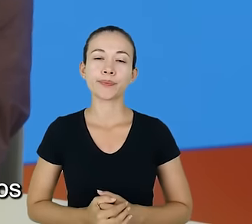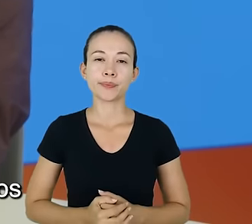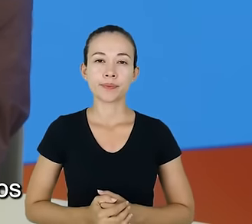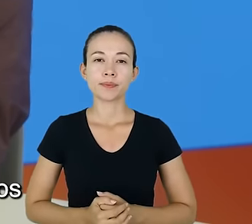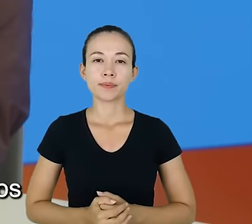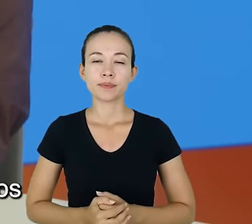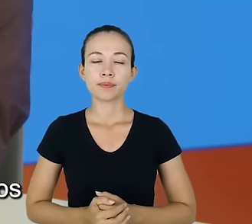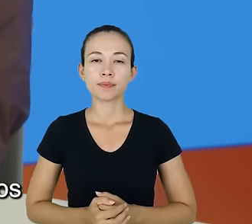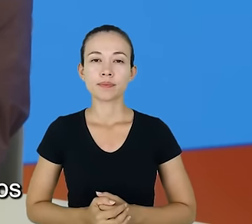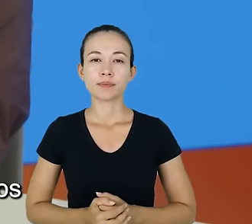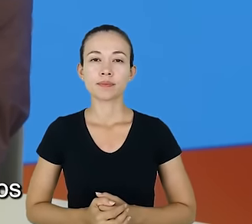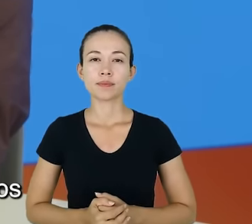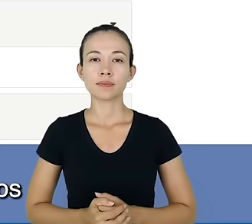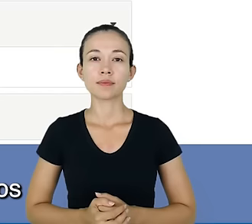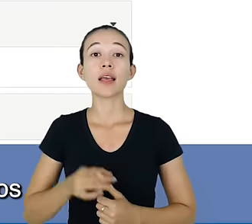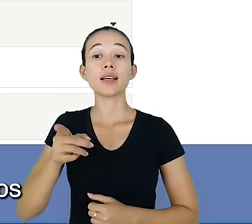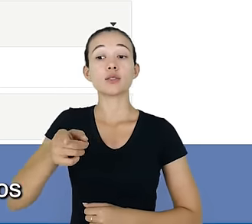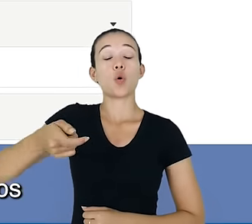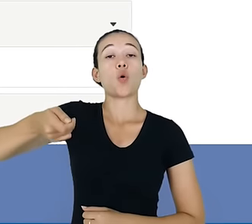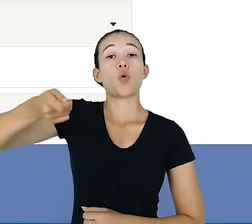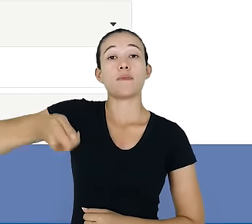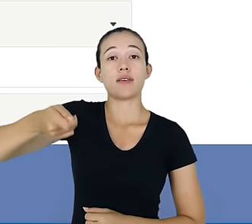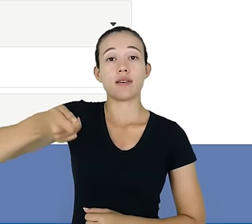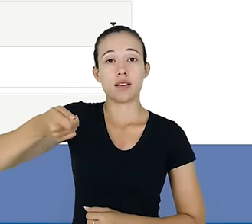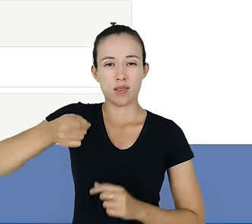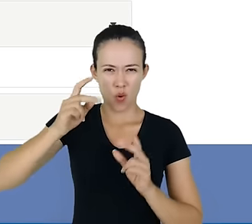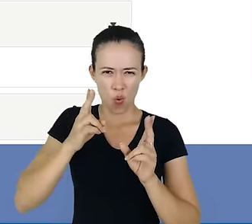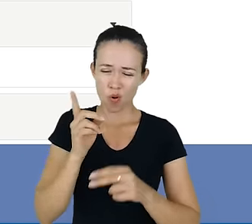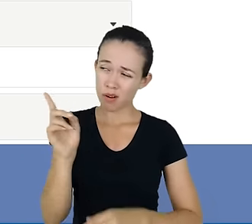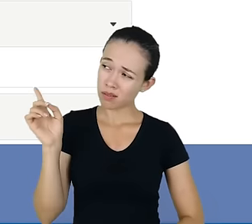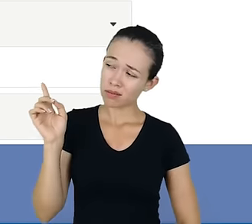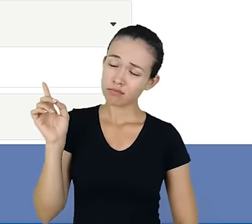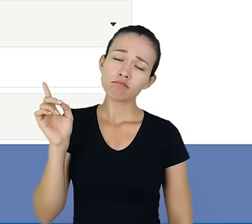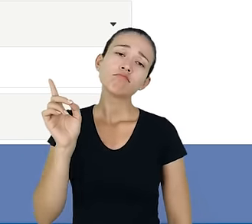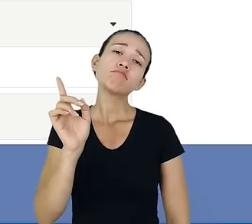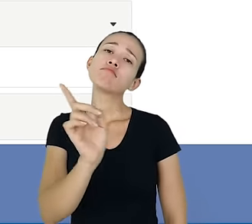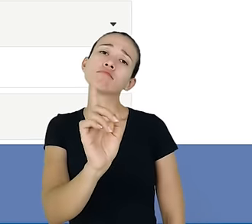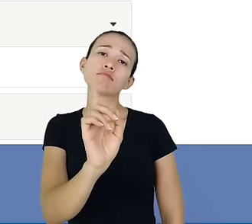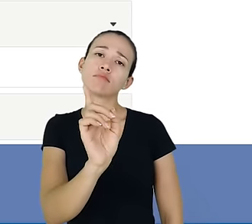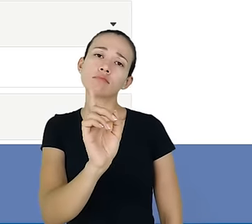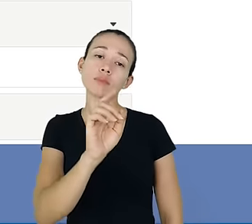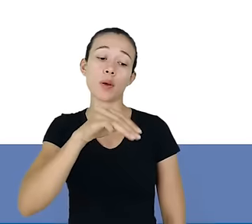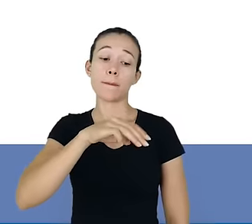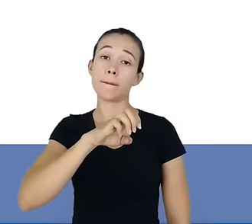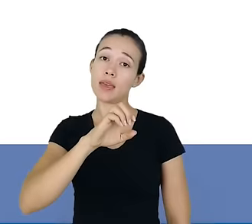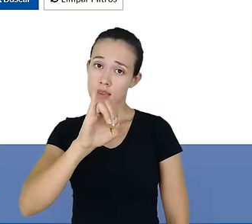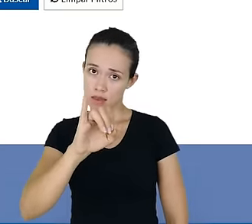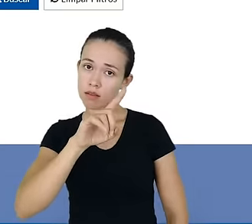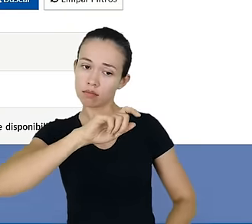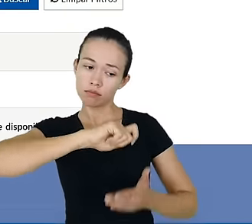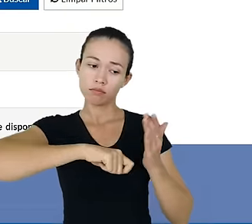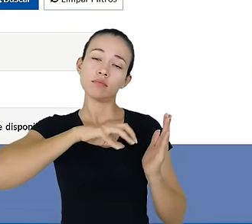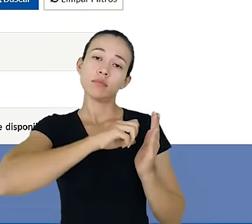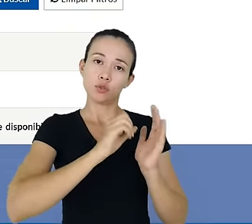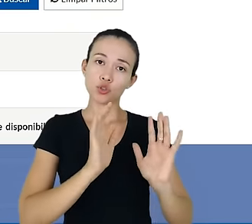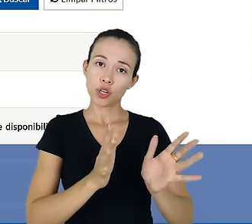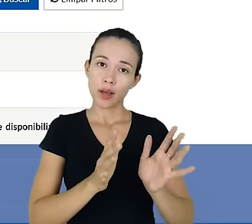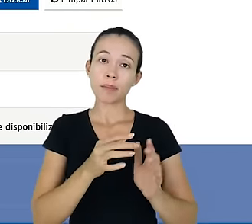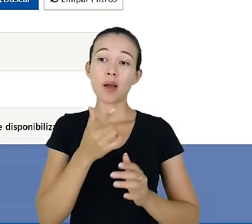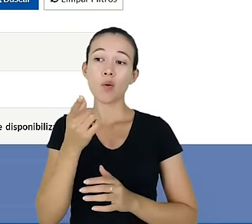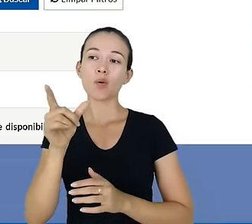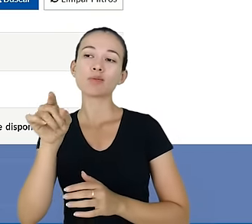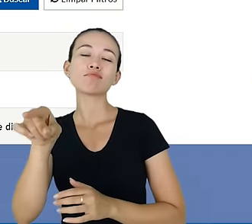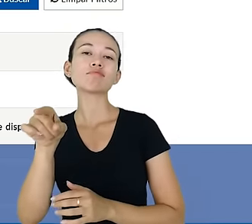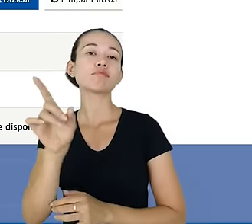não se tornaram mais obrigatórios a seguir esse fluxo que a gente tinha antes né Então até para